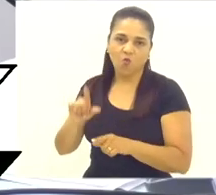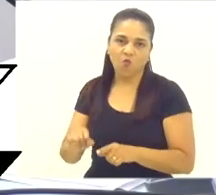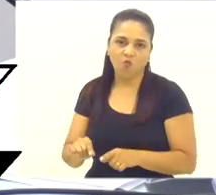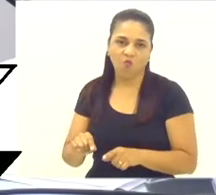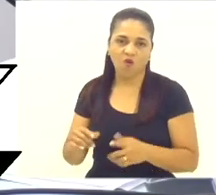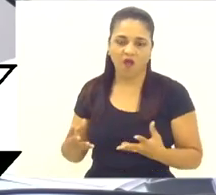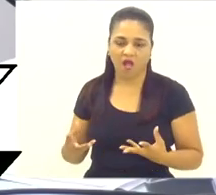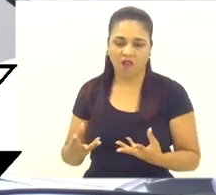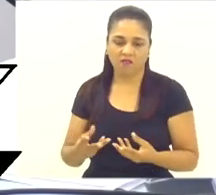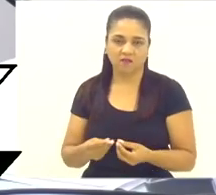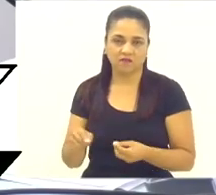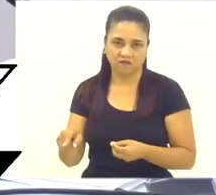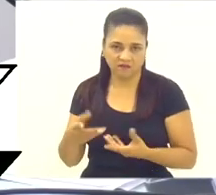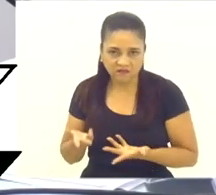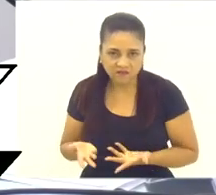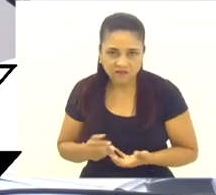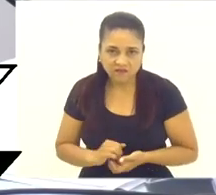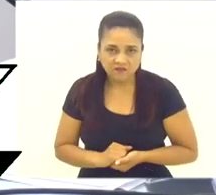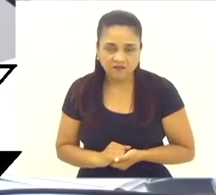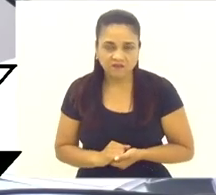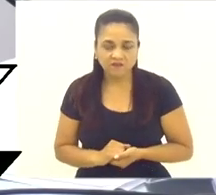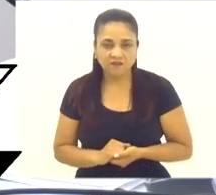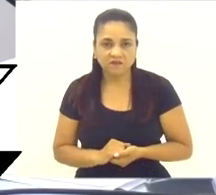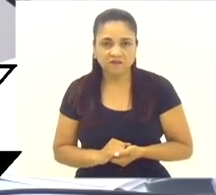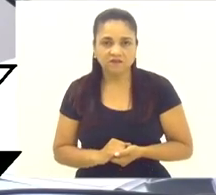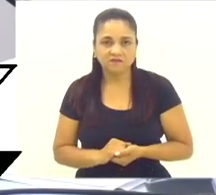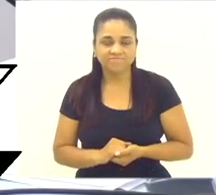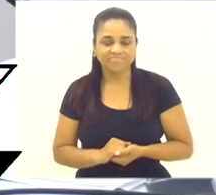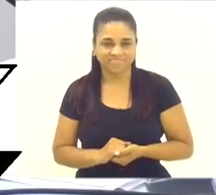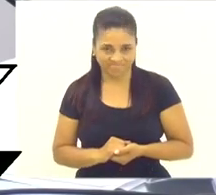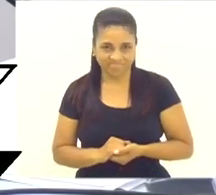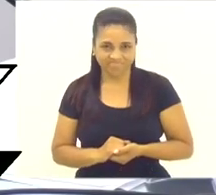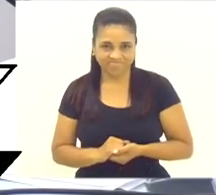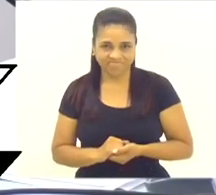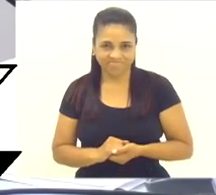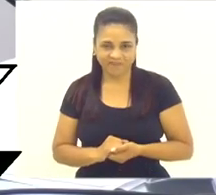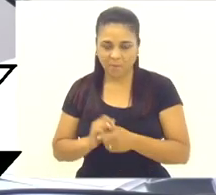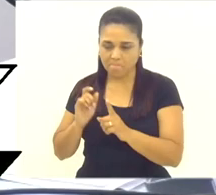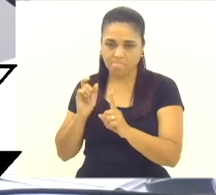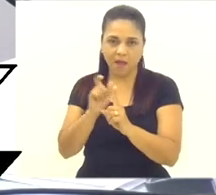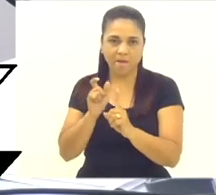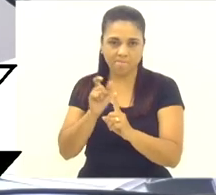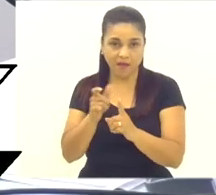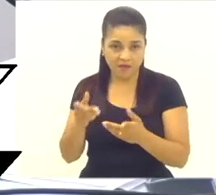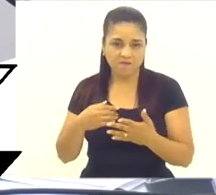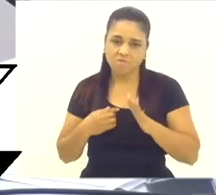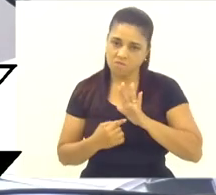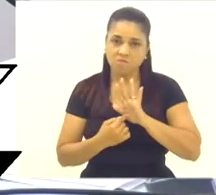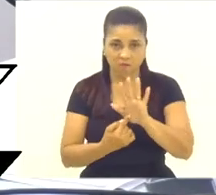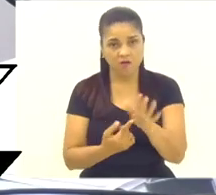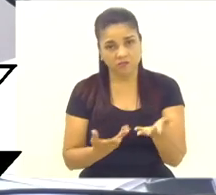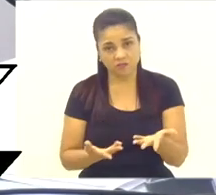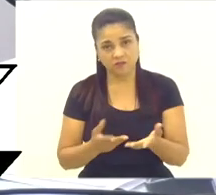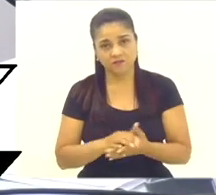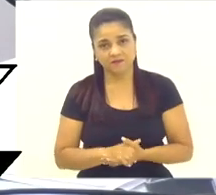pessoa mas é algo que tá mais do que demonstrado